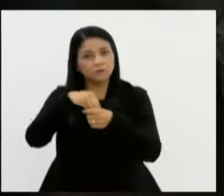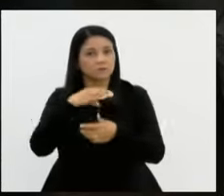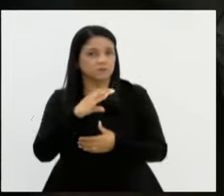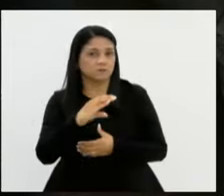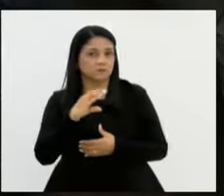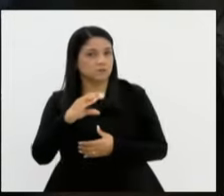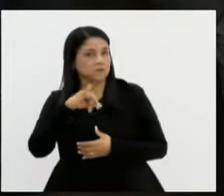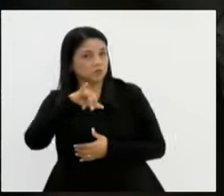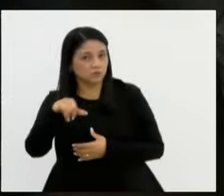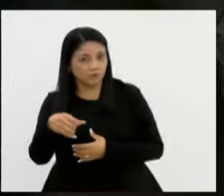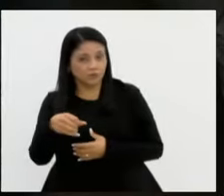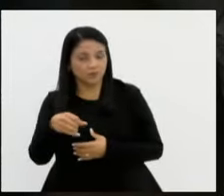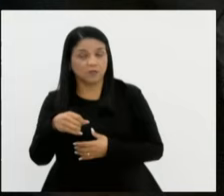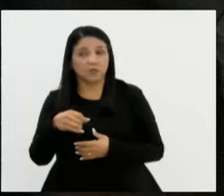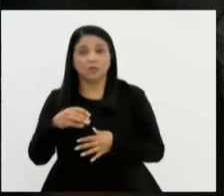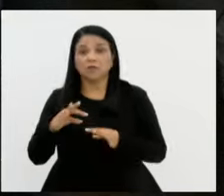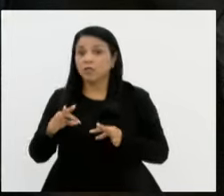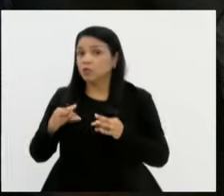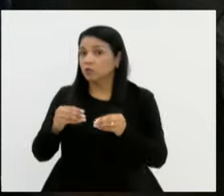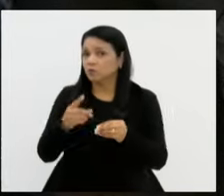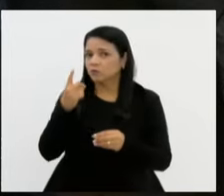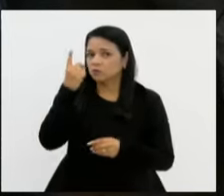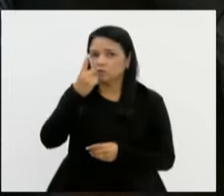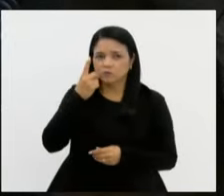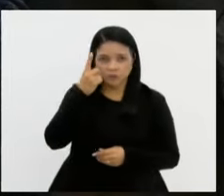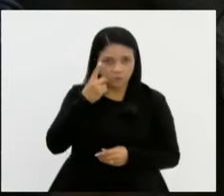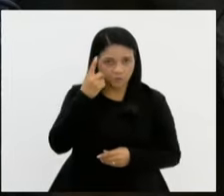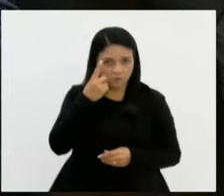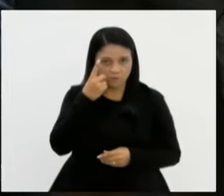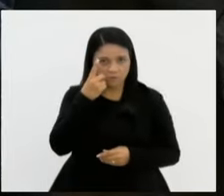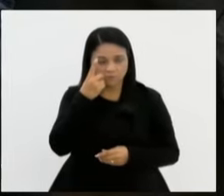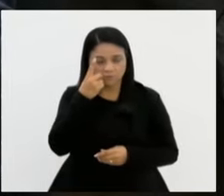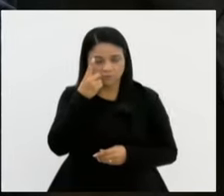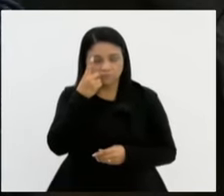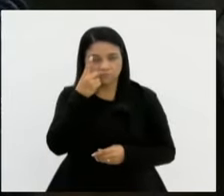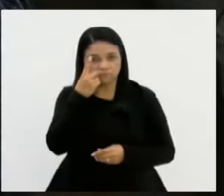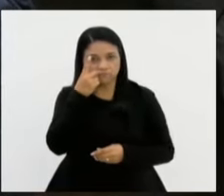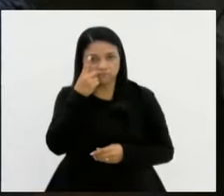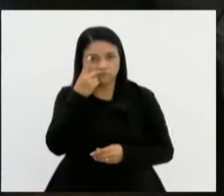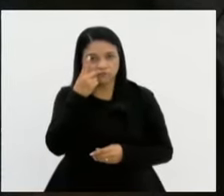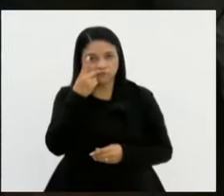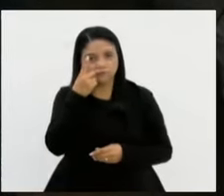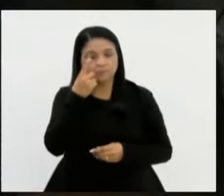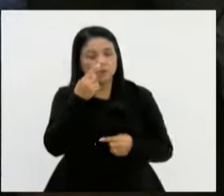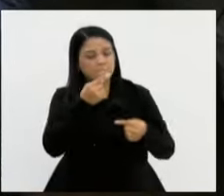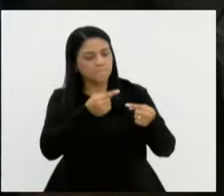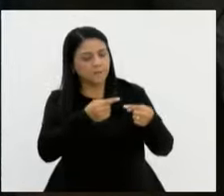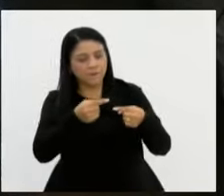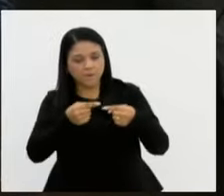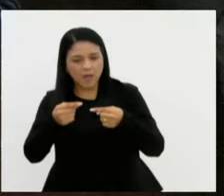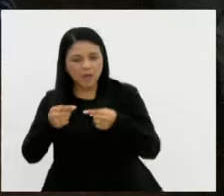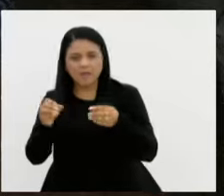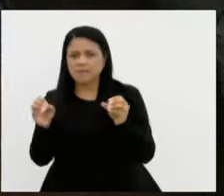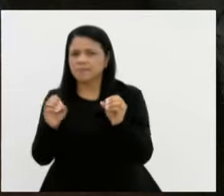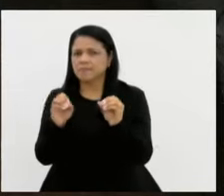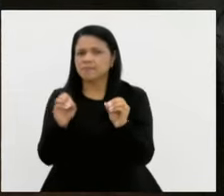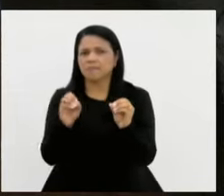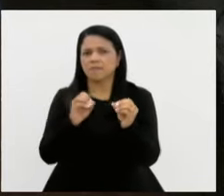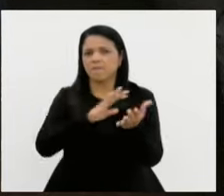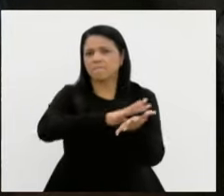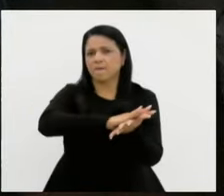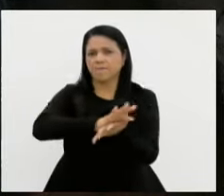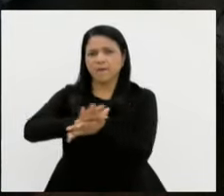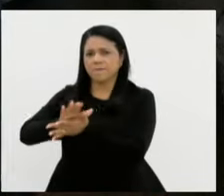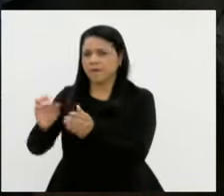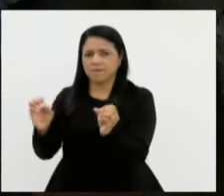o ânimo de todos os colegas de não fazer dessa situação algo de tripudiar nenhum colega ou